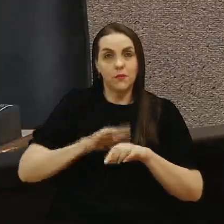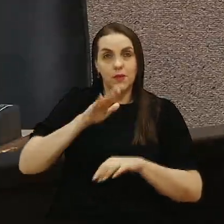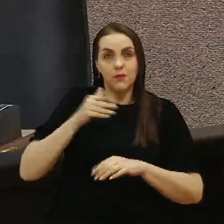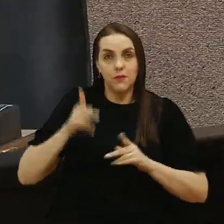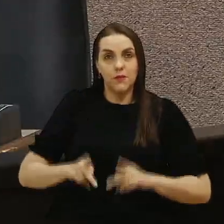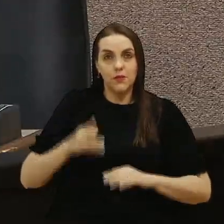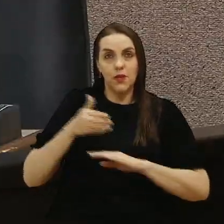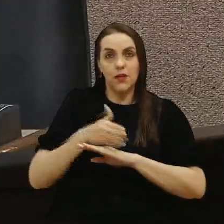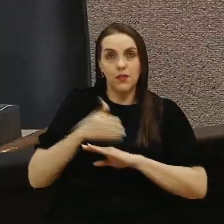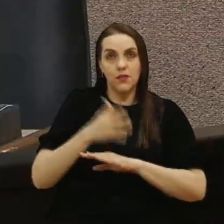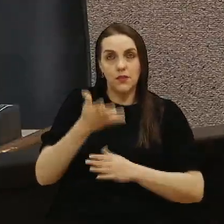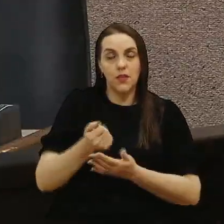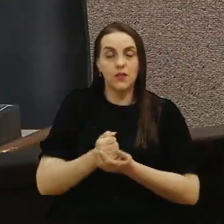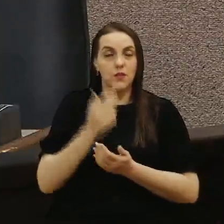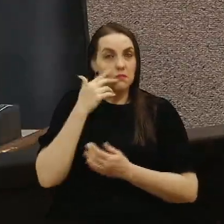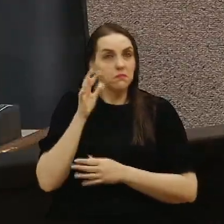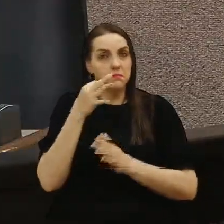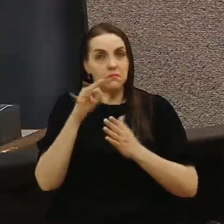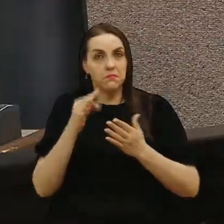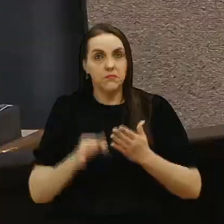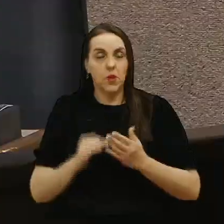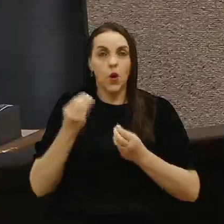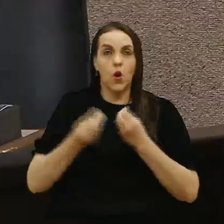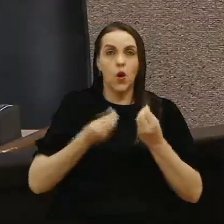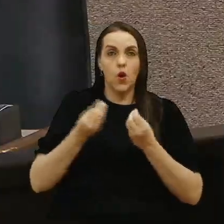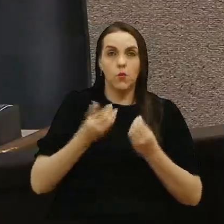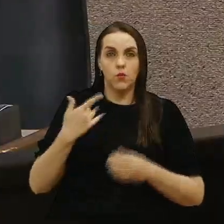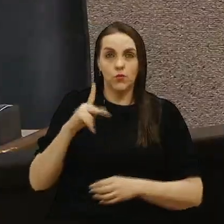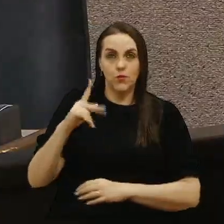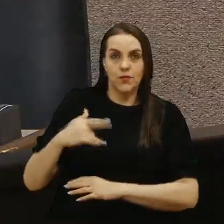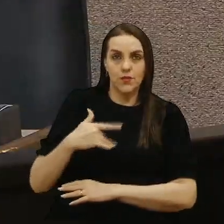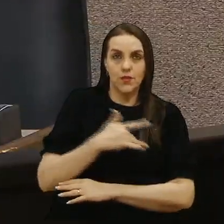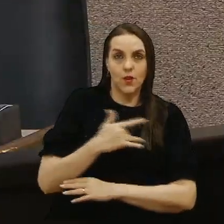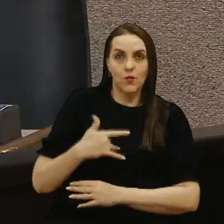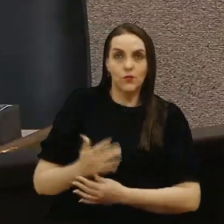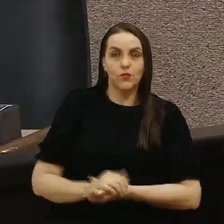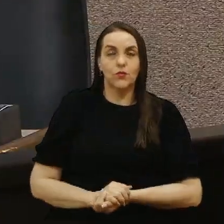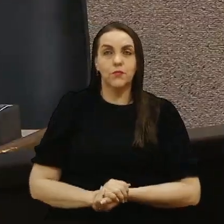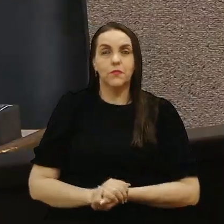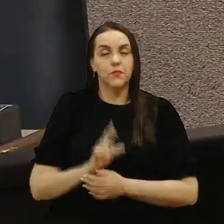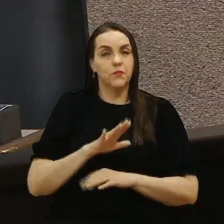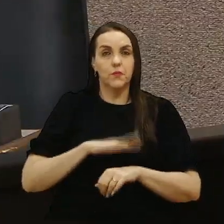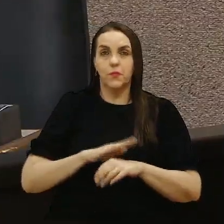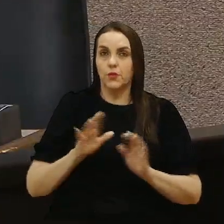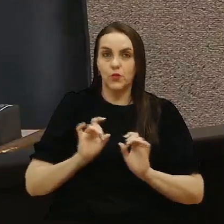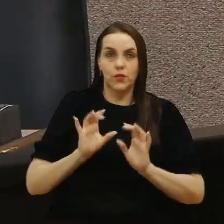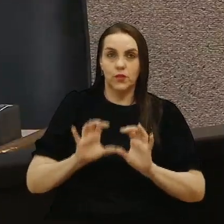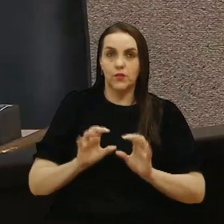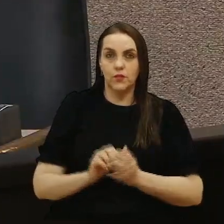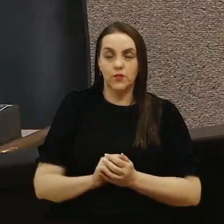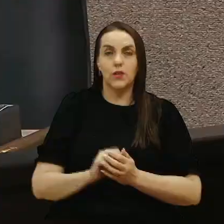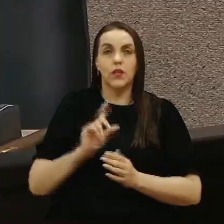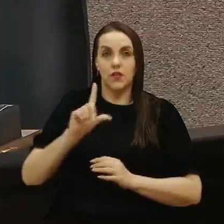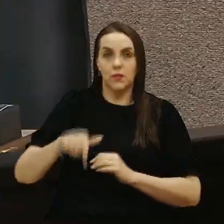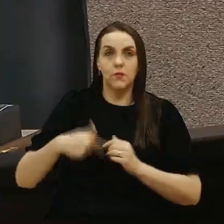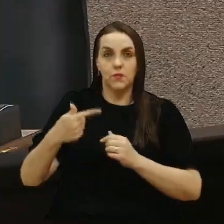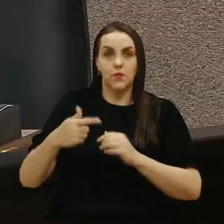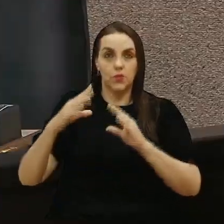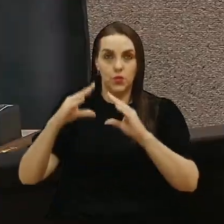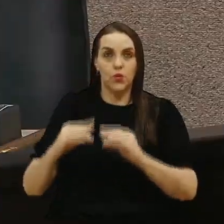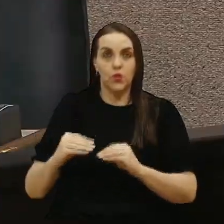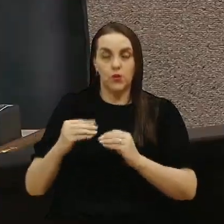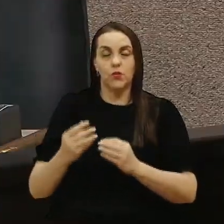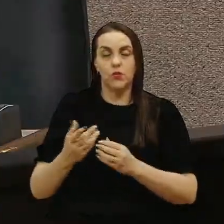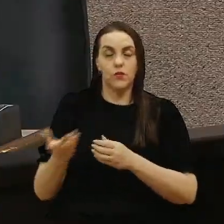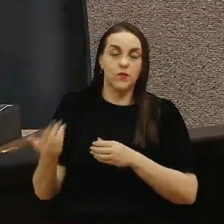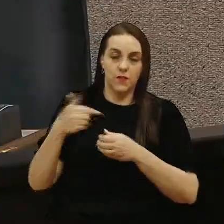e verifiquem como é que está a questão da sua saúde. Então, no momento era isso, e logo mais à noite viemos, no final da